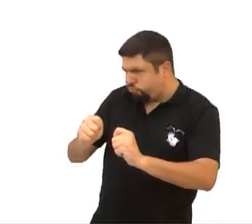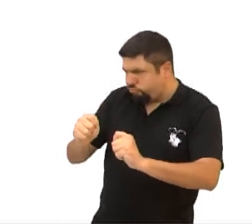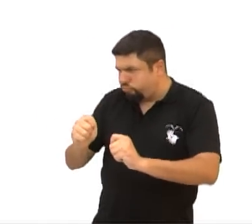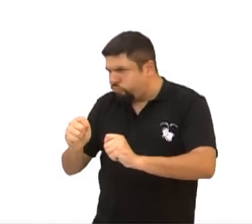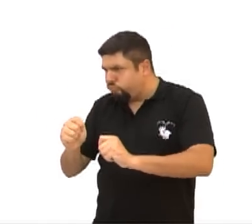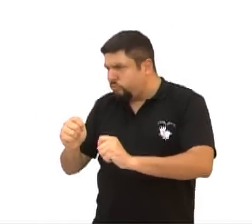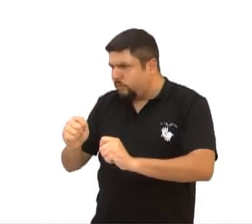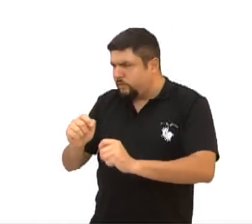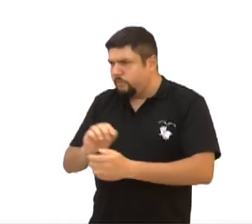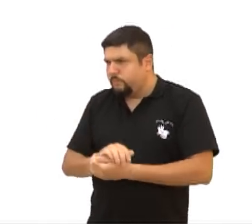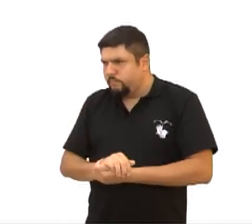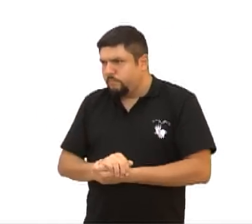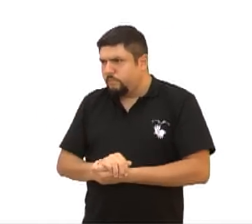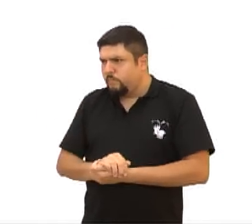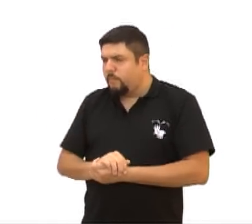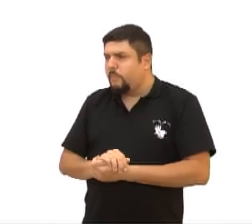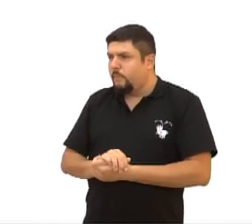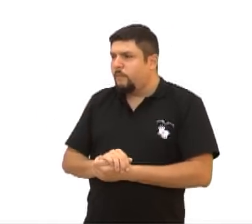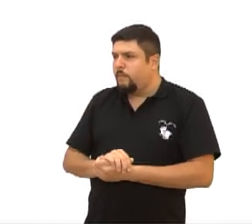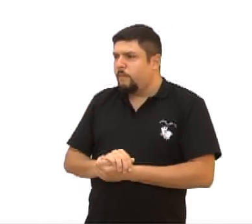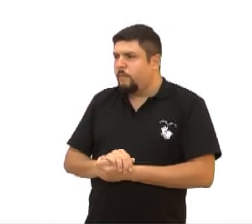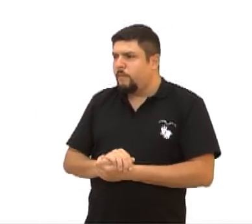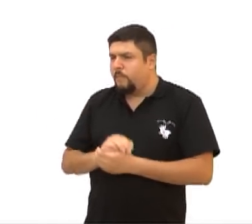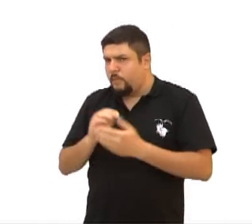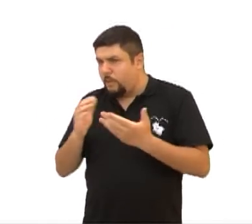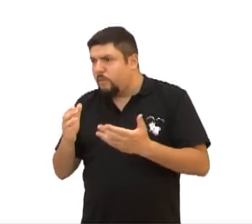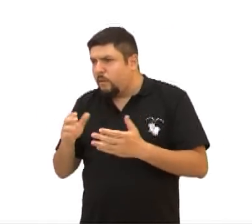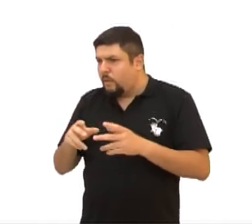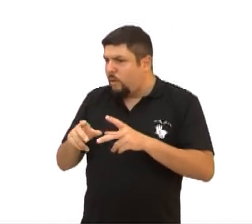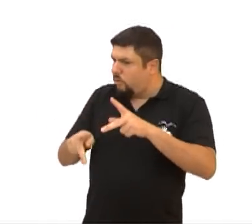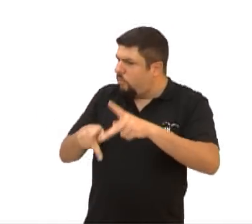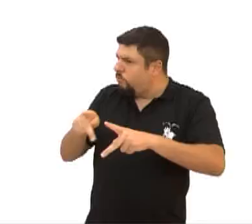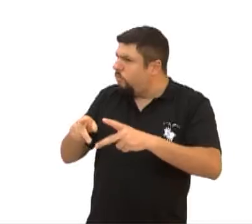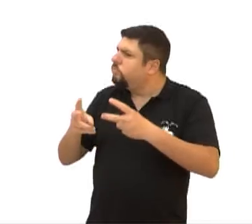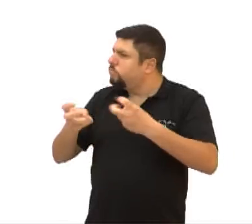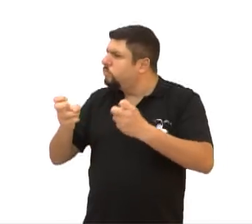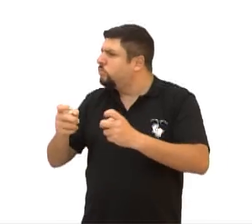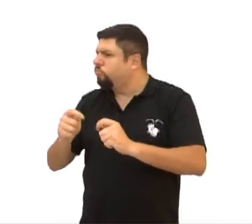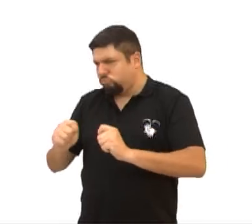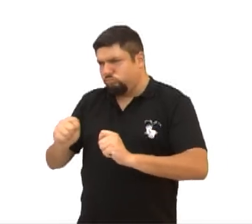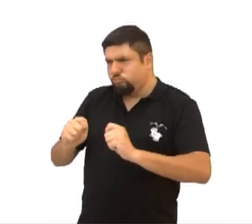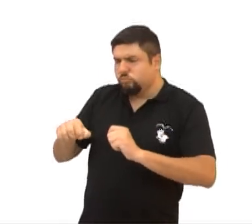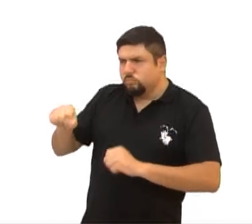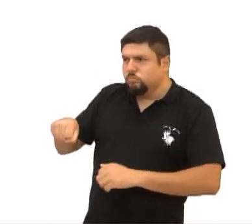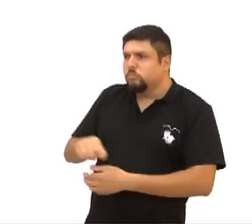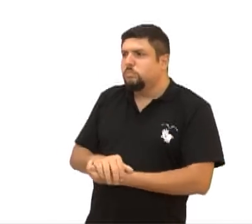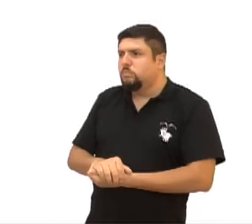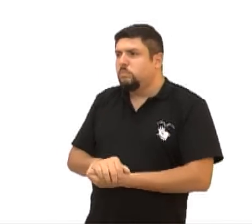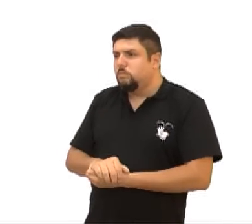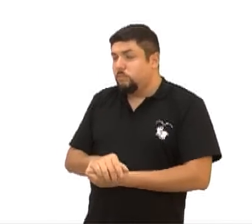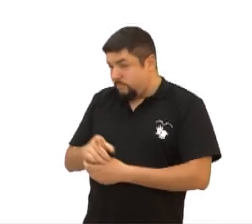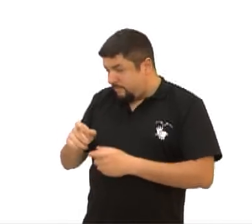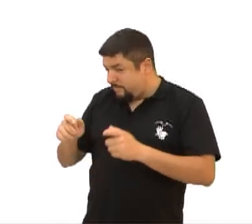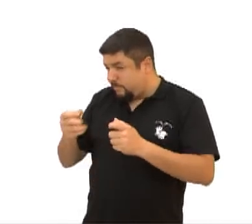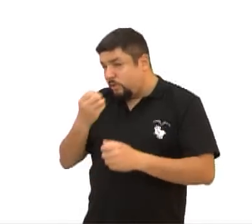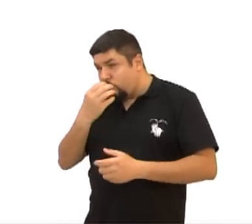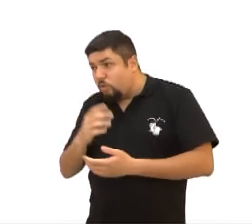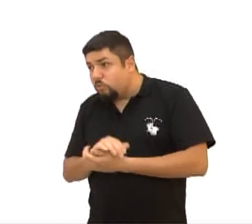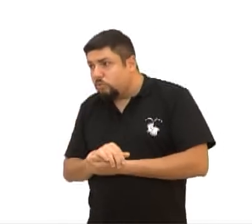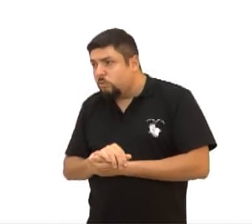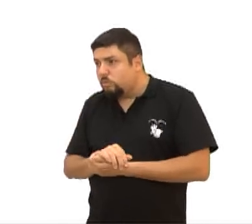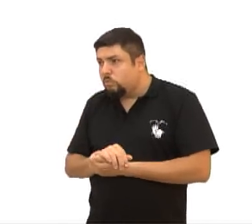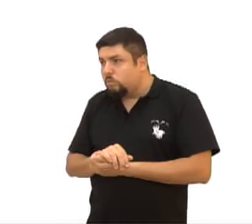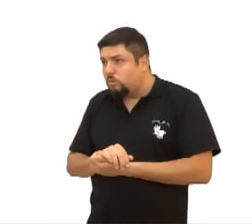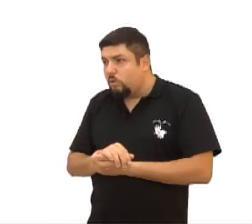afirmação, olha o pontinho final aqui. Pelos dados do CAESB, a população está economizando mais. É suficiente? Dada